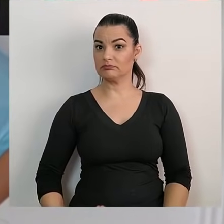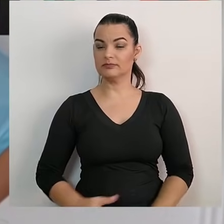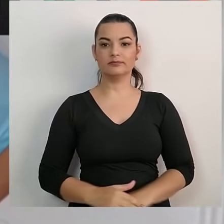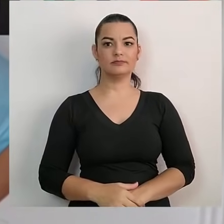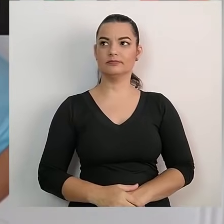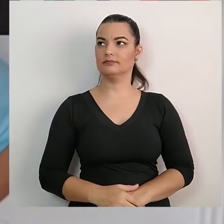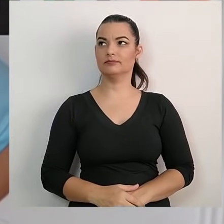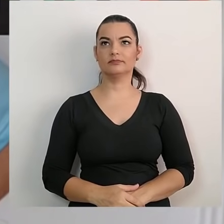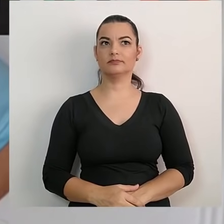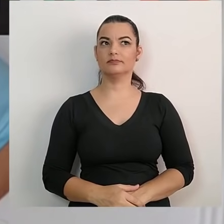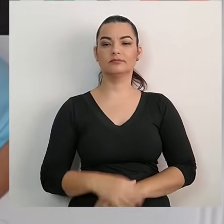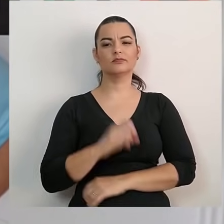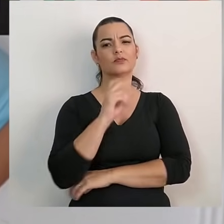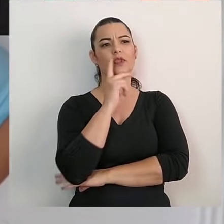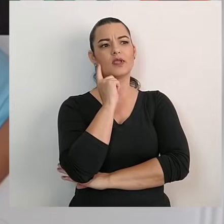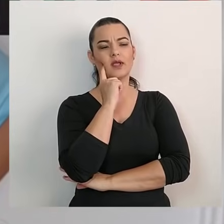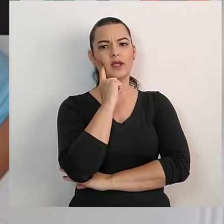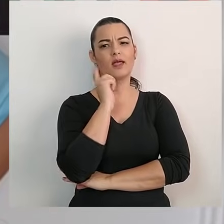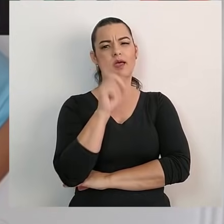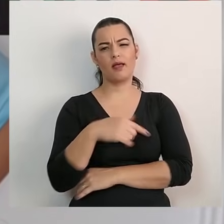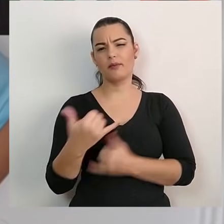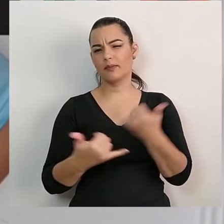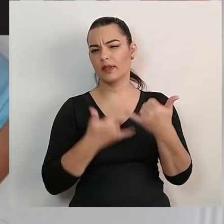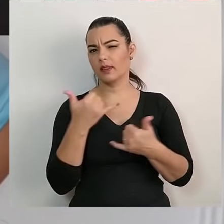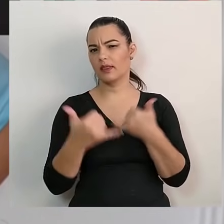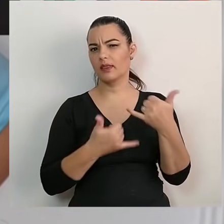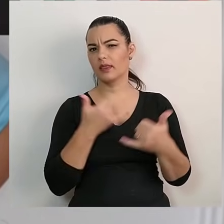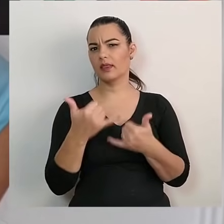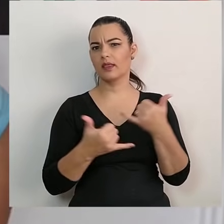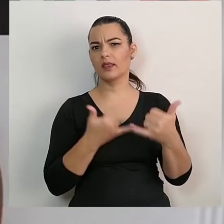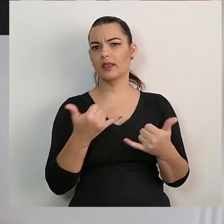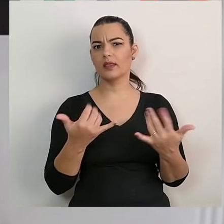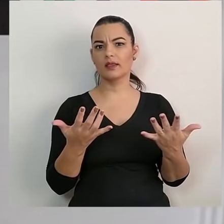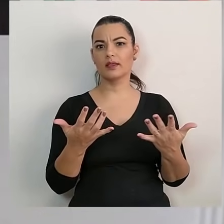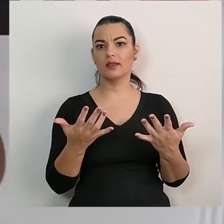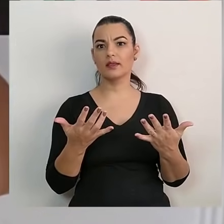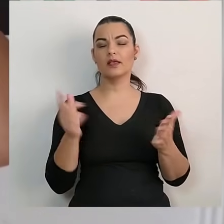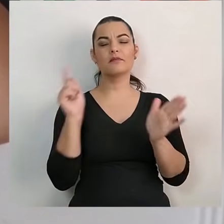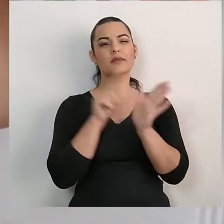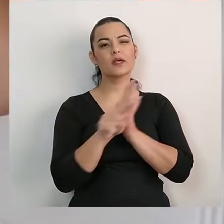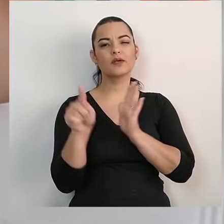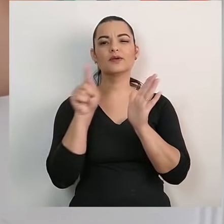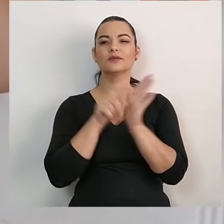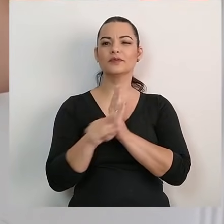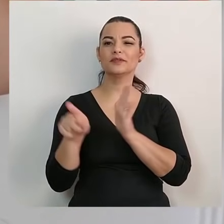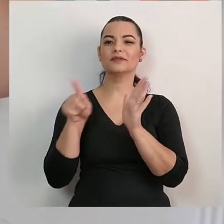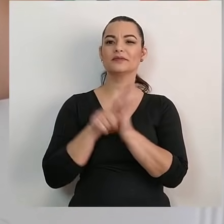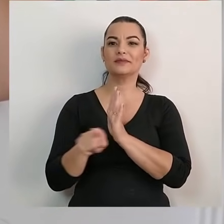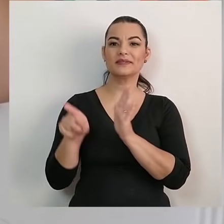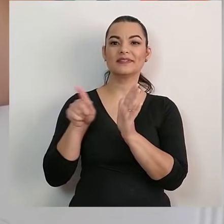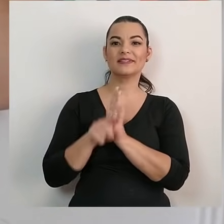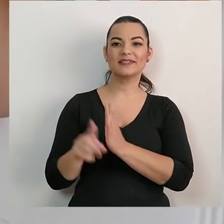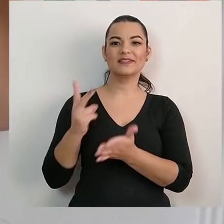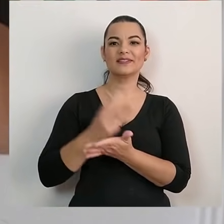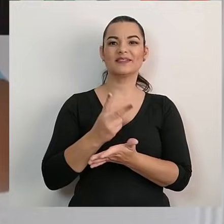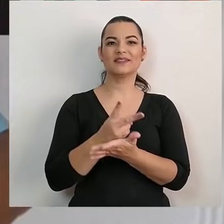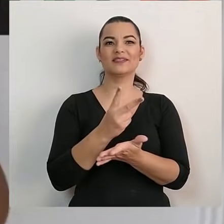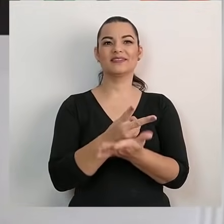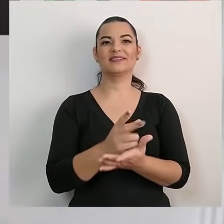Não. Ai, ele é um brinquedo? E assim nós vamos